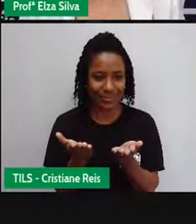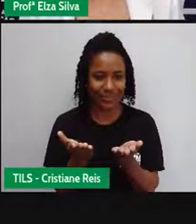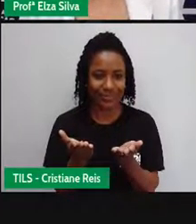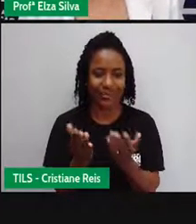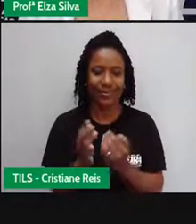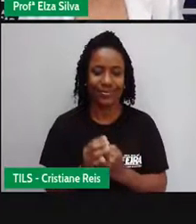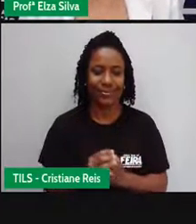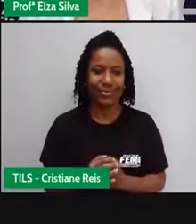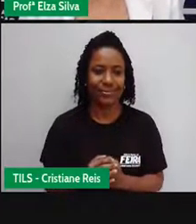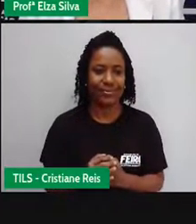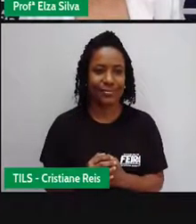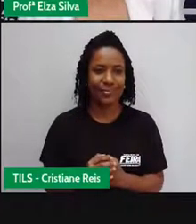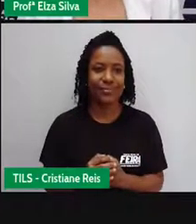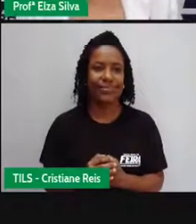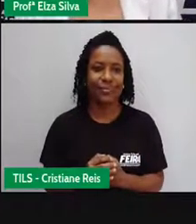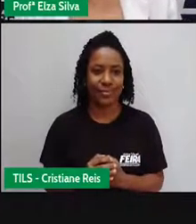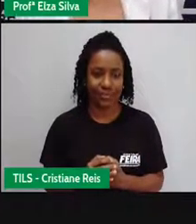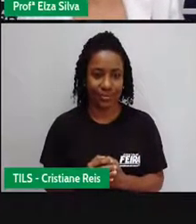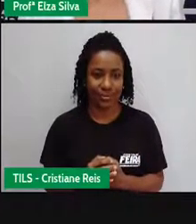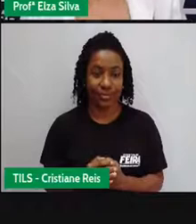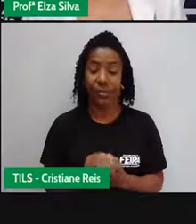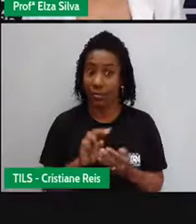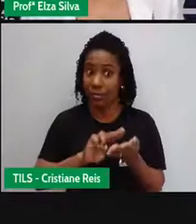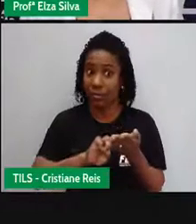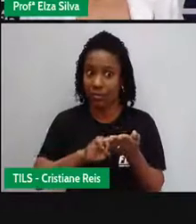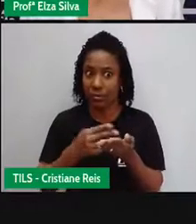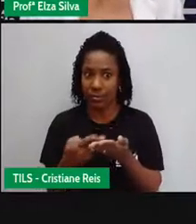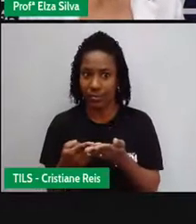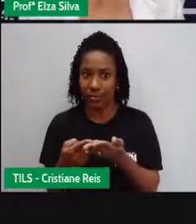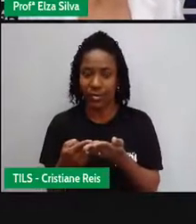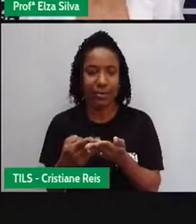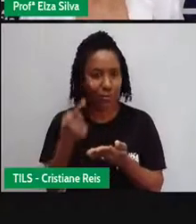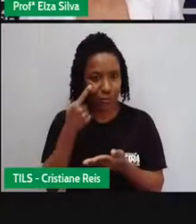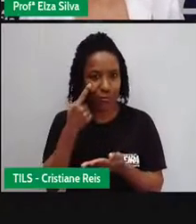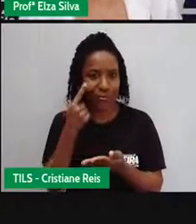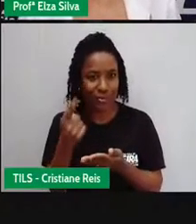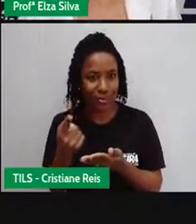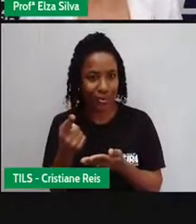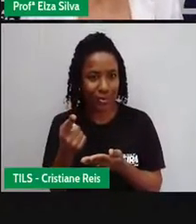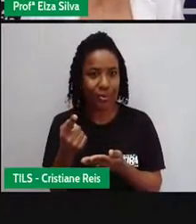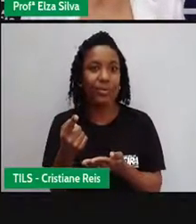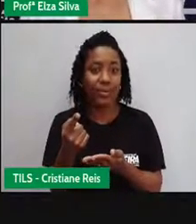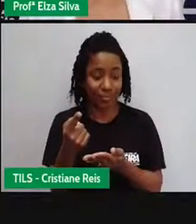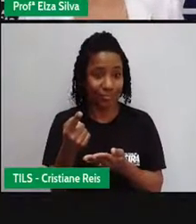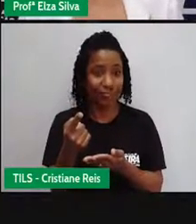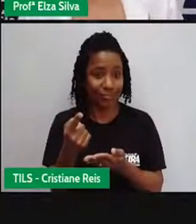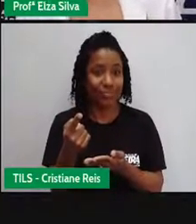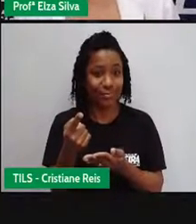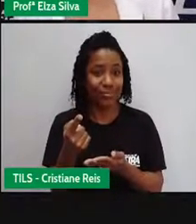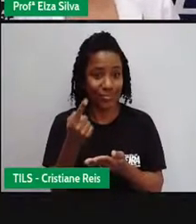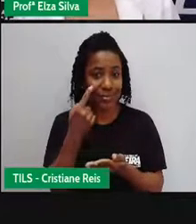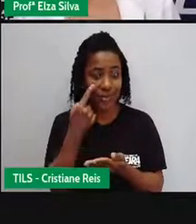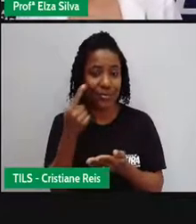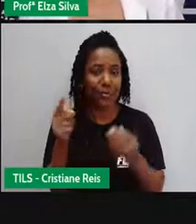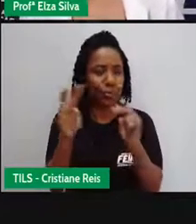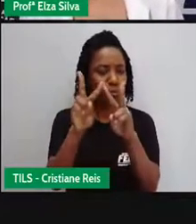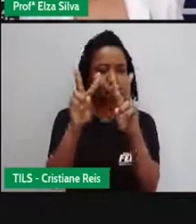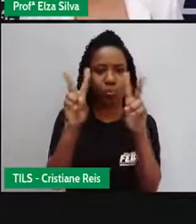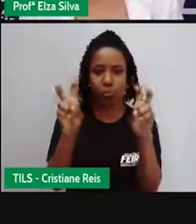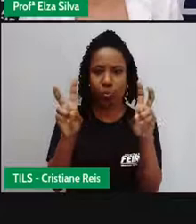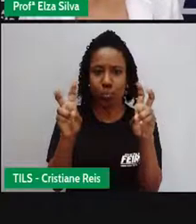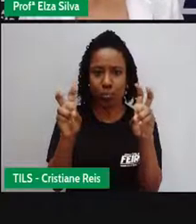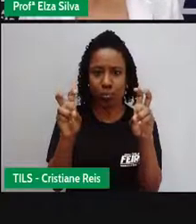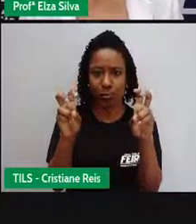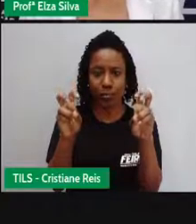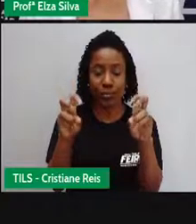estado do United States. Então, nós temos aqui uma tradução, né, que a gente pode arriscar para o título desse hino, que seria a